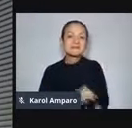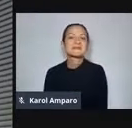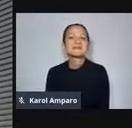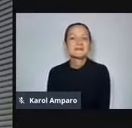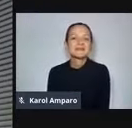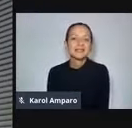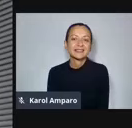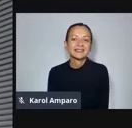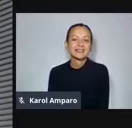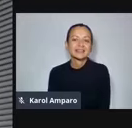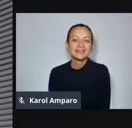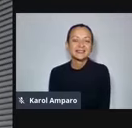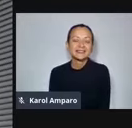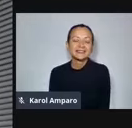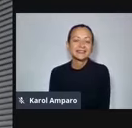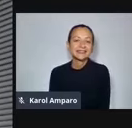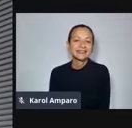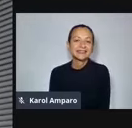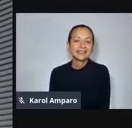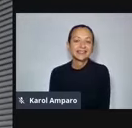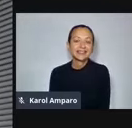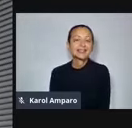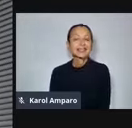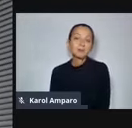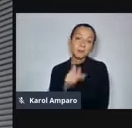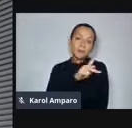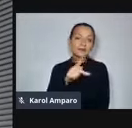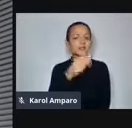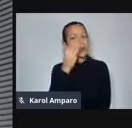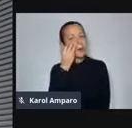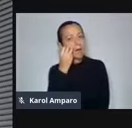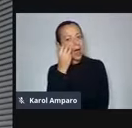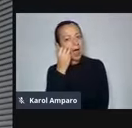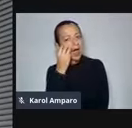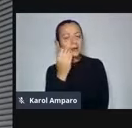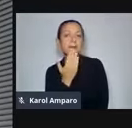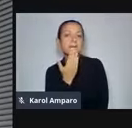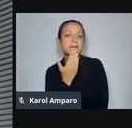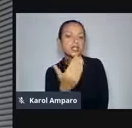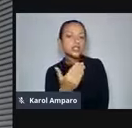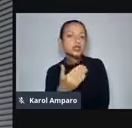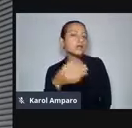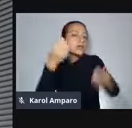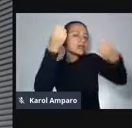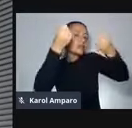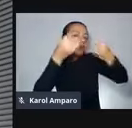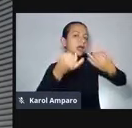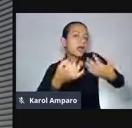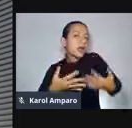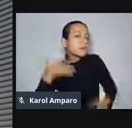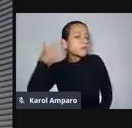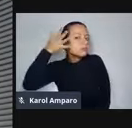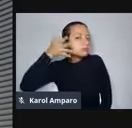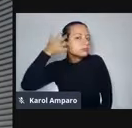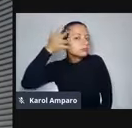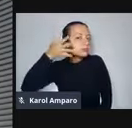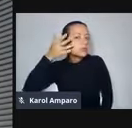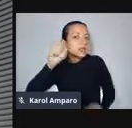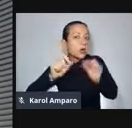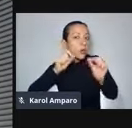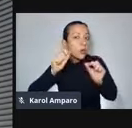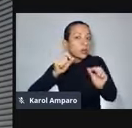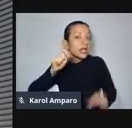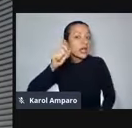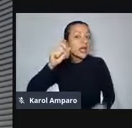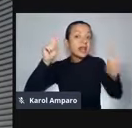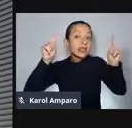Então, o mestre Márcio pediu para a gente falar alguma coisa sobre a filosofia da